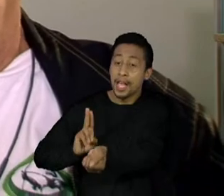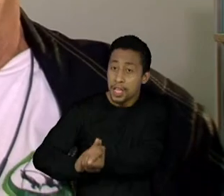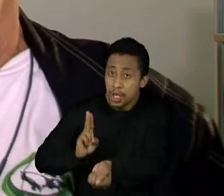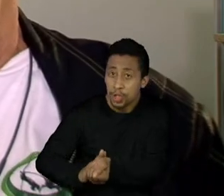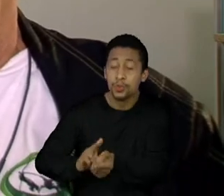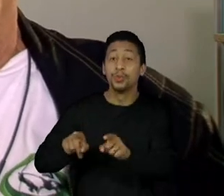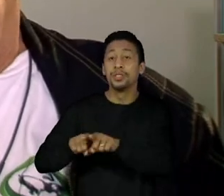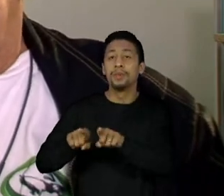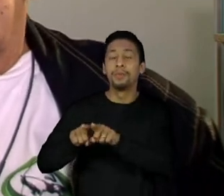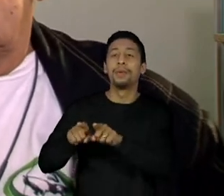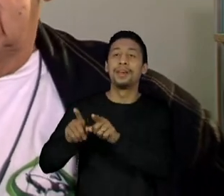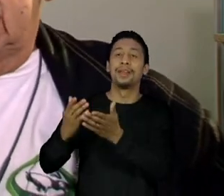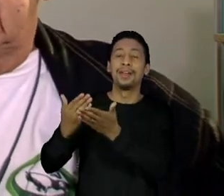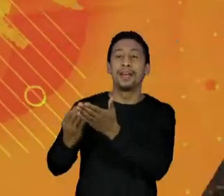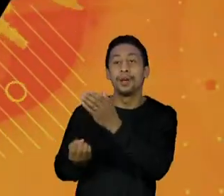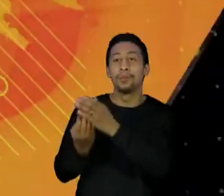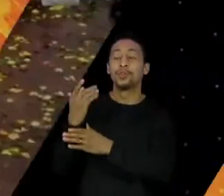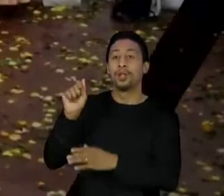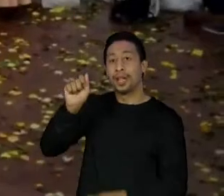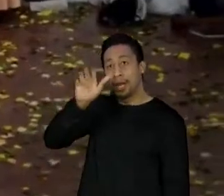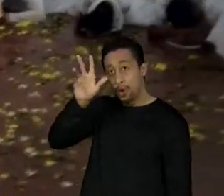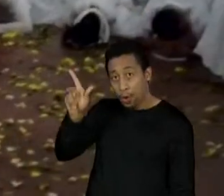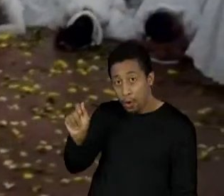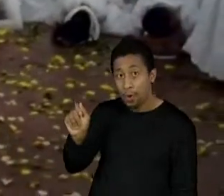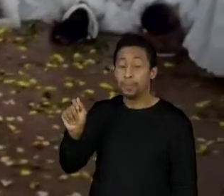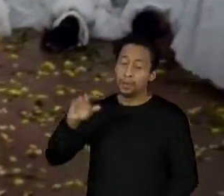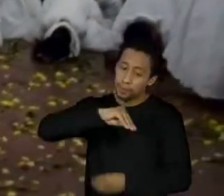origem euro-afro-brasileira.